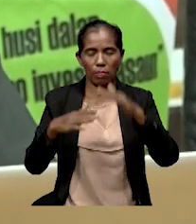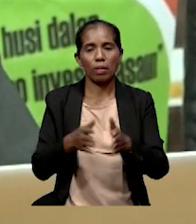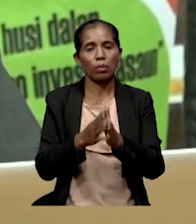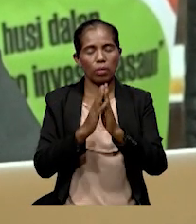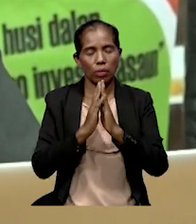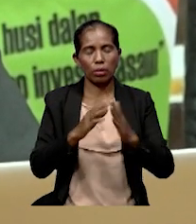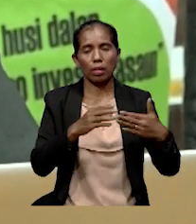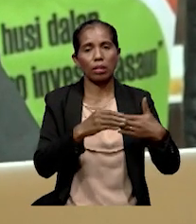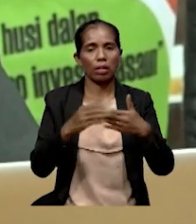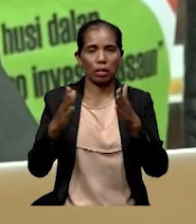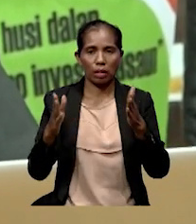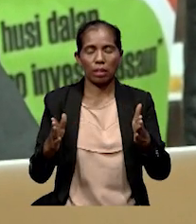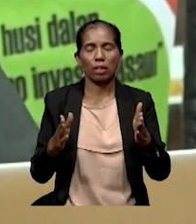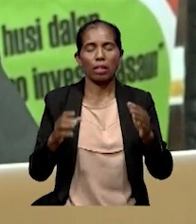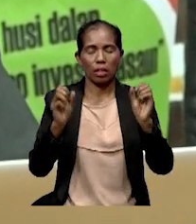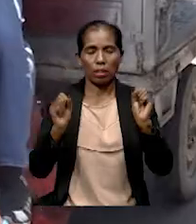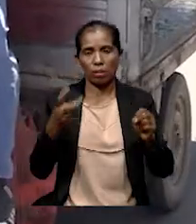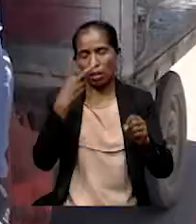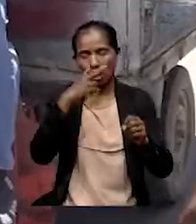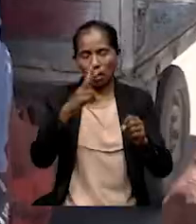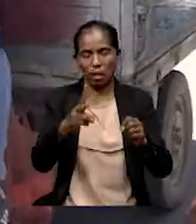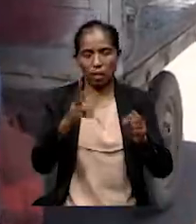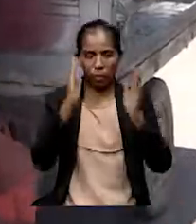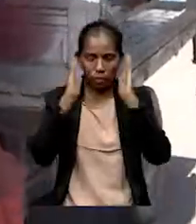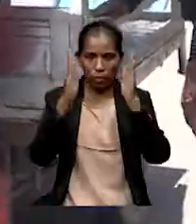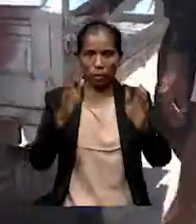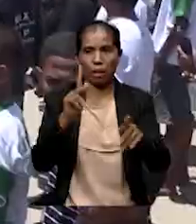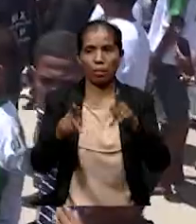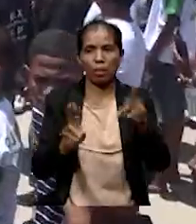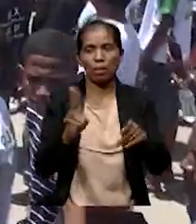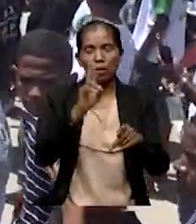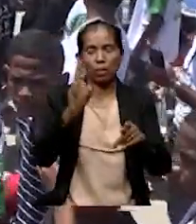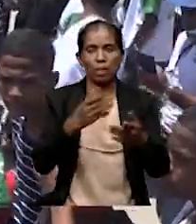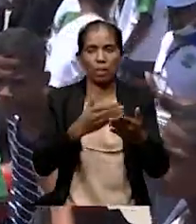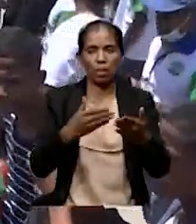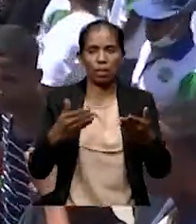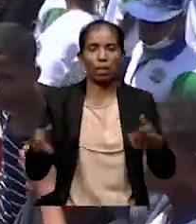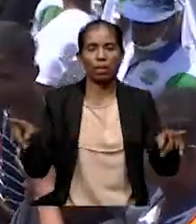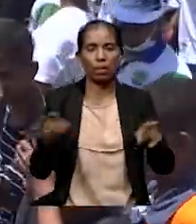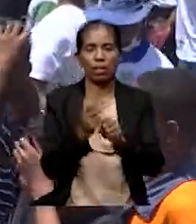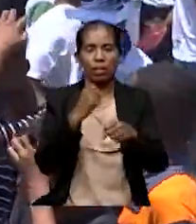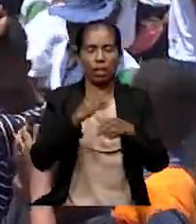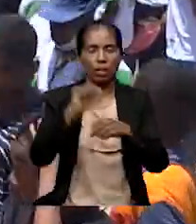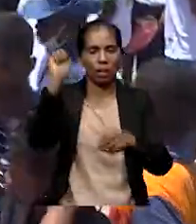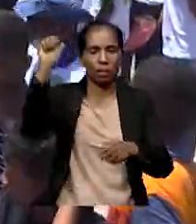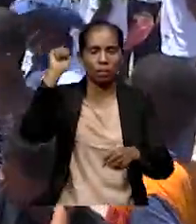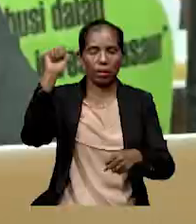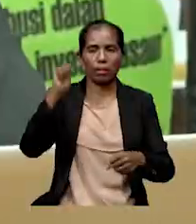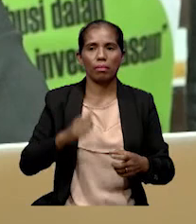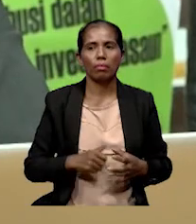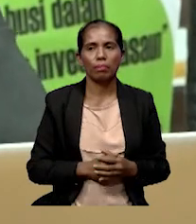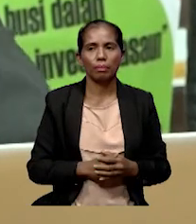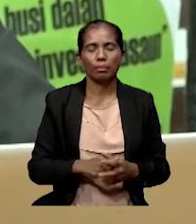órgão eleitoral atu tau atensam ba kandidato sir ne be utiliza facilidade público sira ho de halo campanha. Komisão